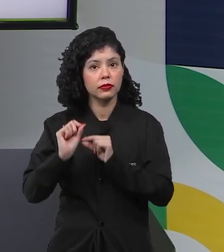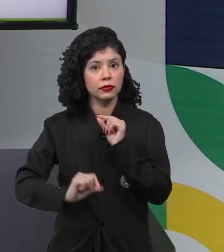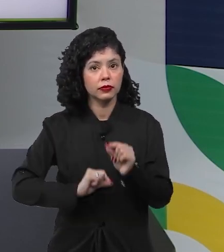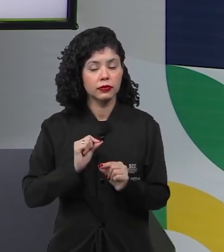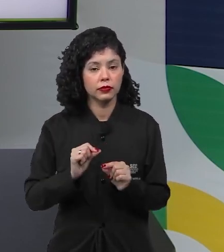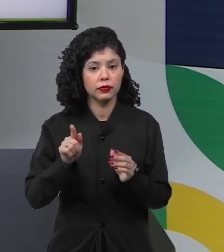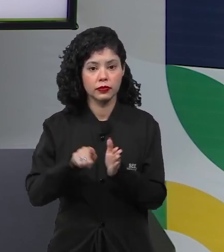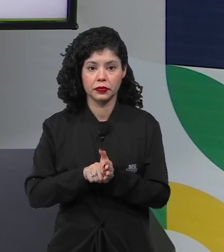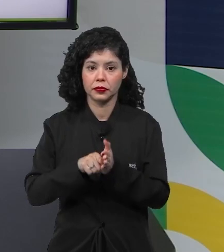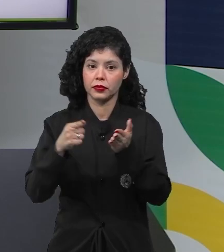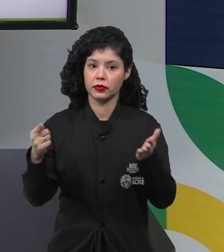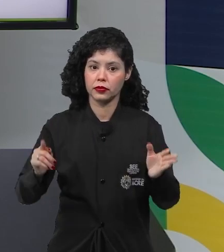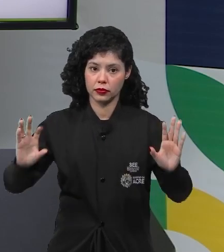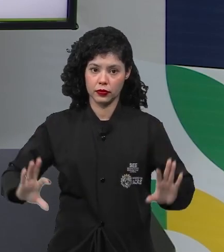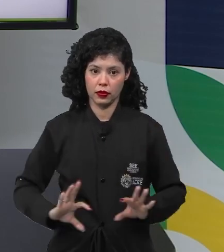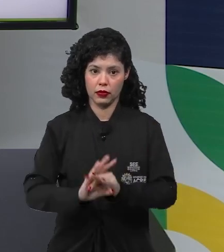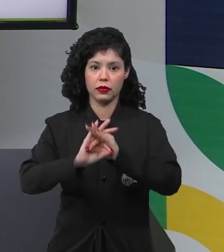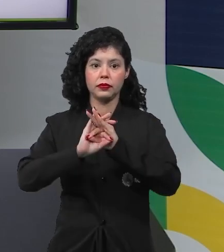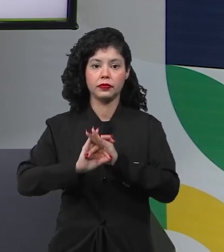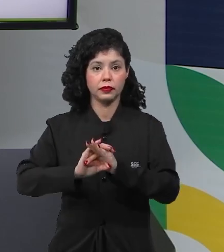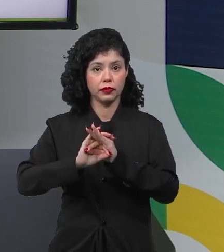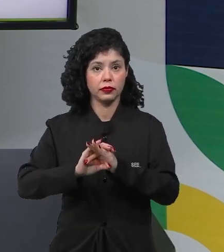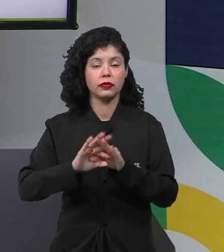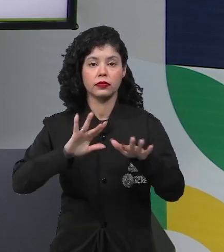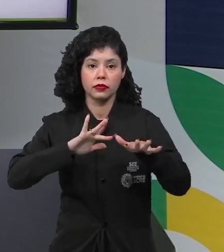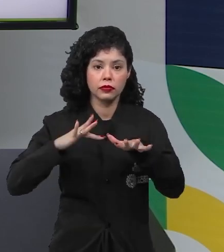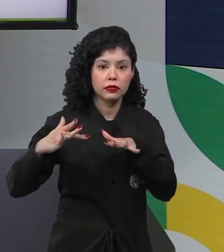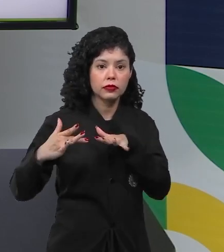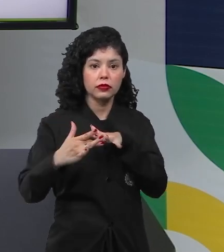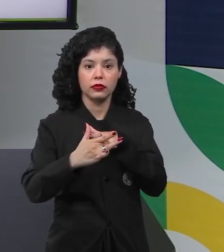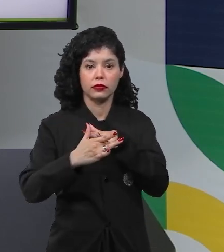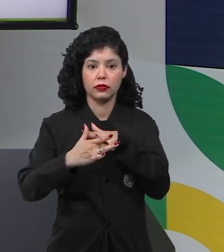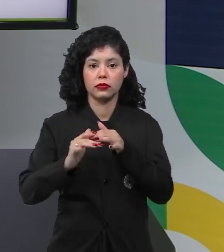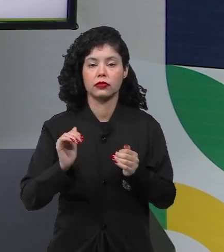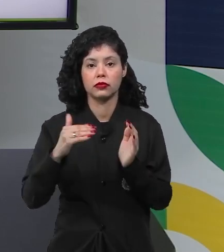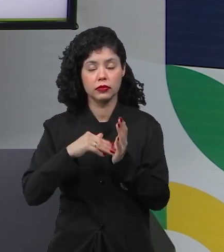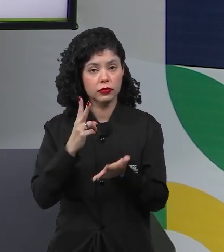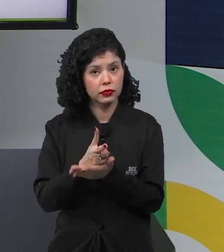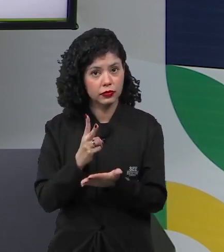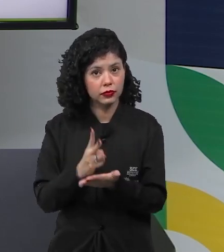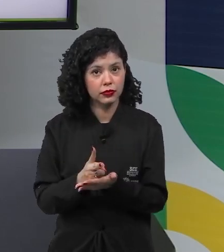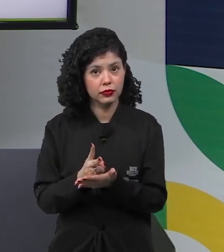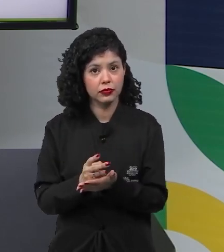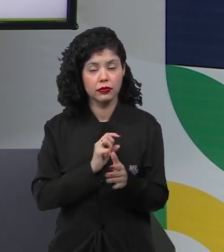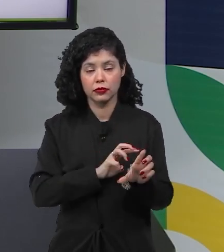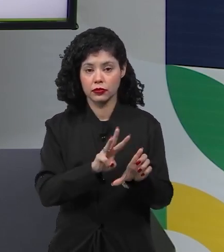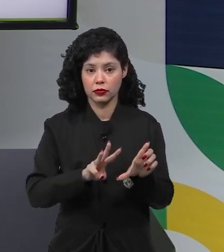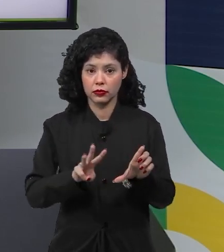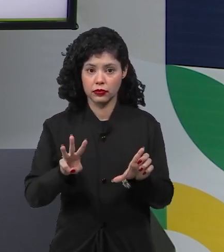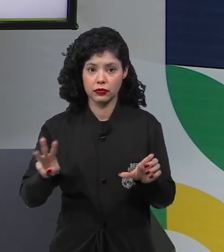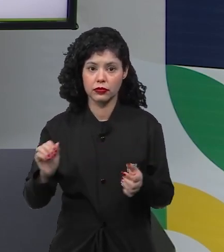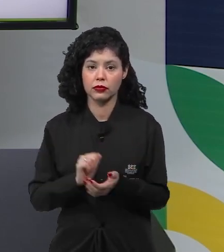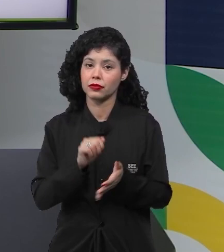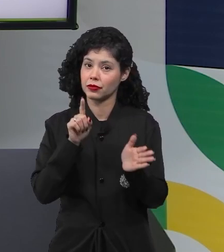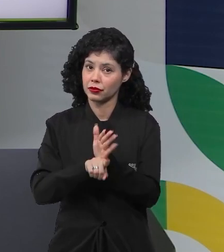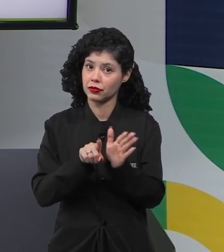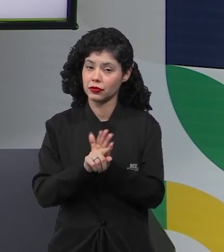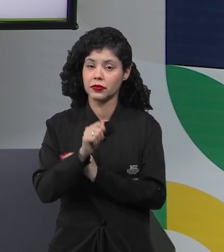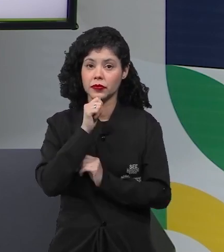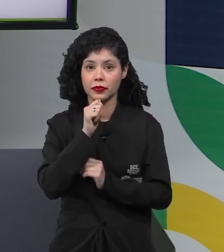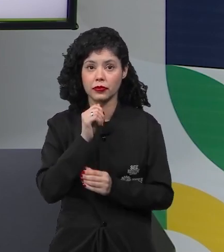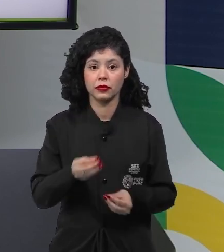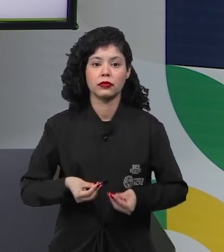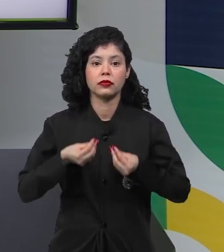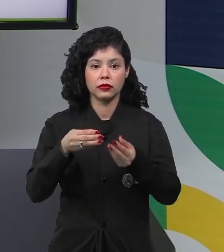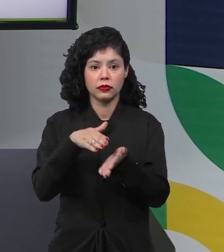jornal ele está sendo veiculado através de redes sociais, até mesmo de sites. Então essa questão do